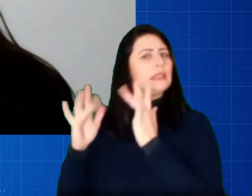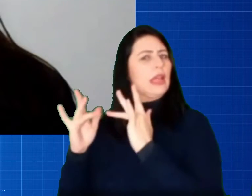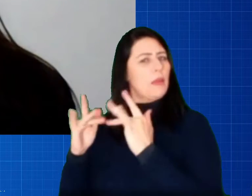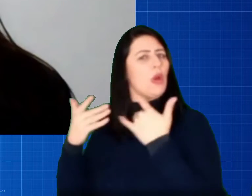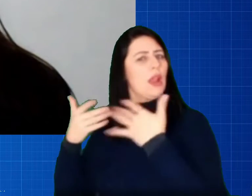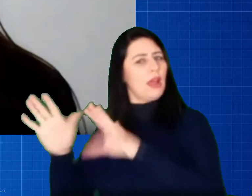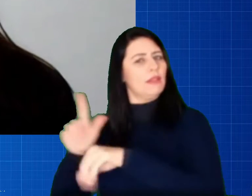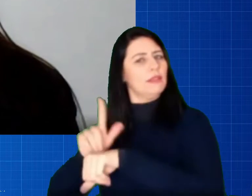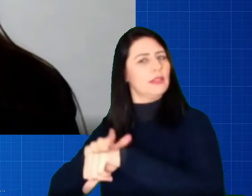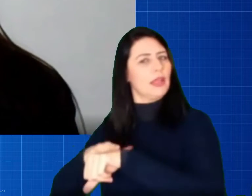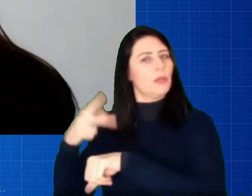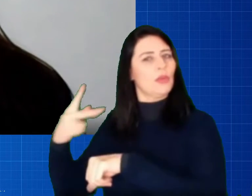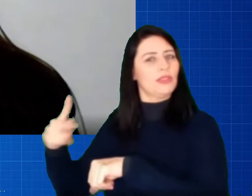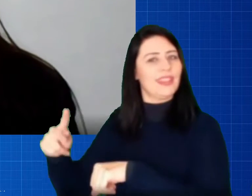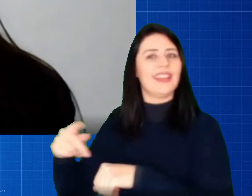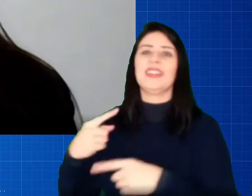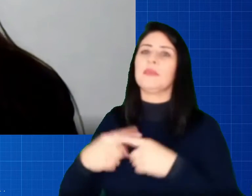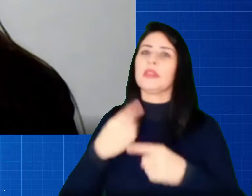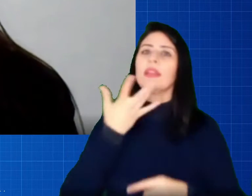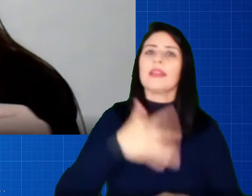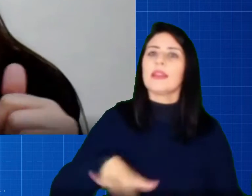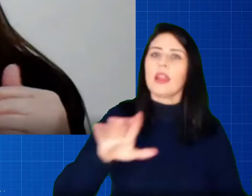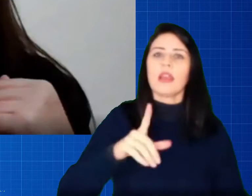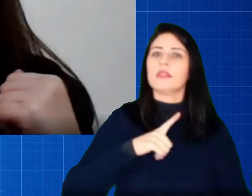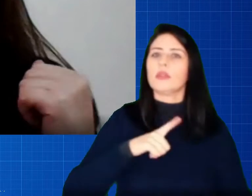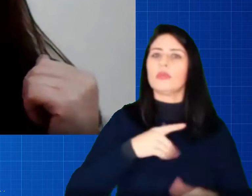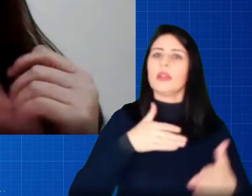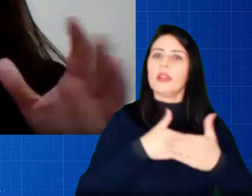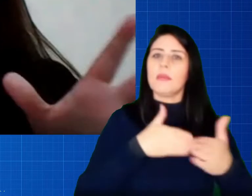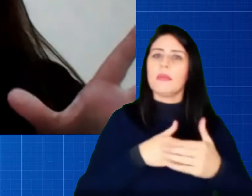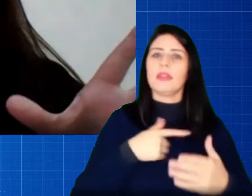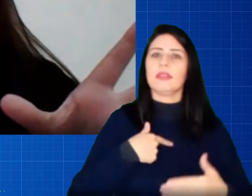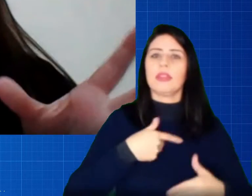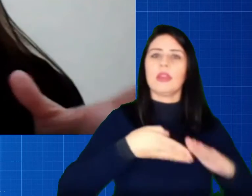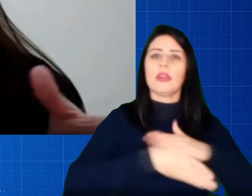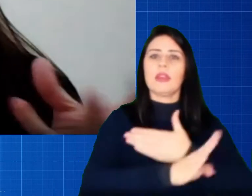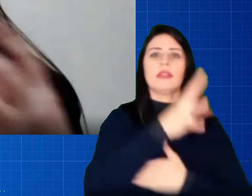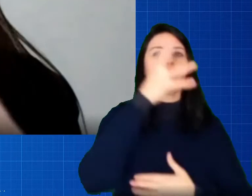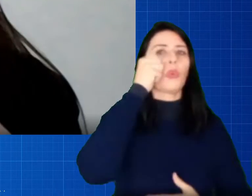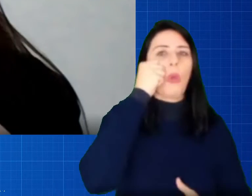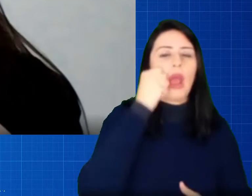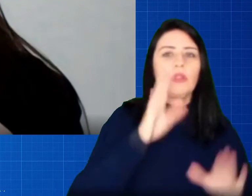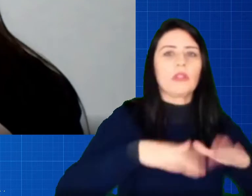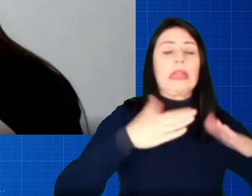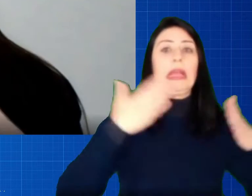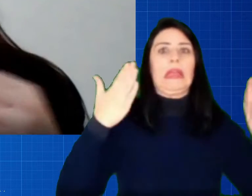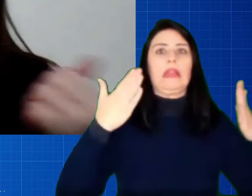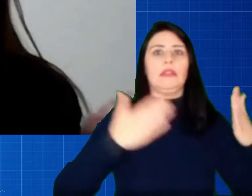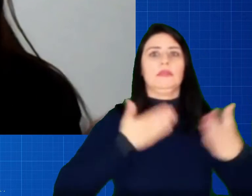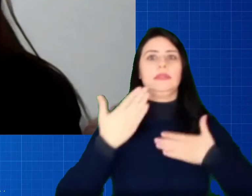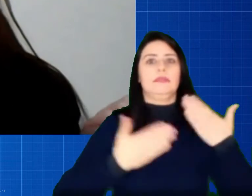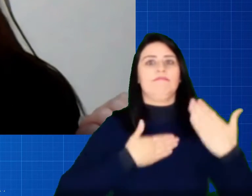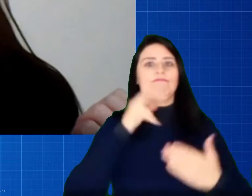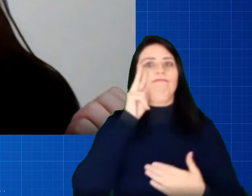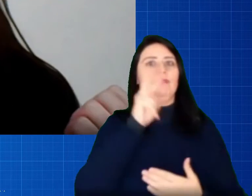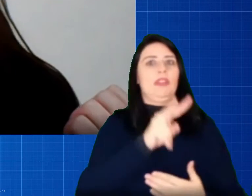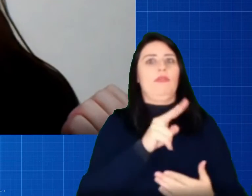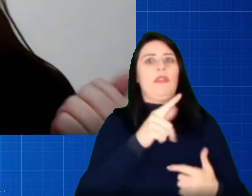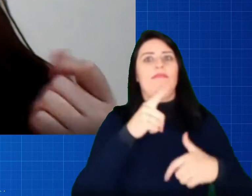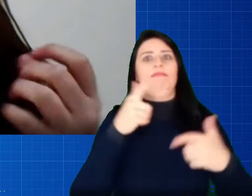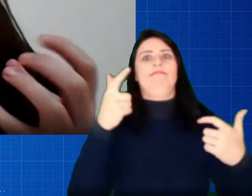bem, se curtir, né? Porque tem crianças que não têm o limite, eles entram no quarto dos pais e às vezes eles veem coisas que eles não querem e levam isso para a